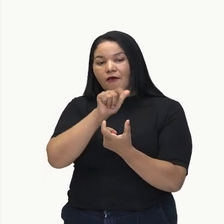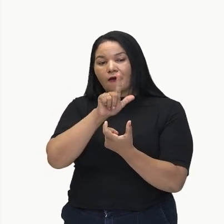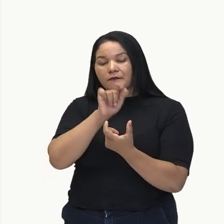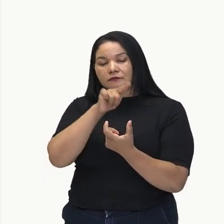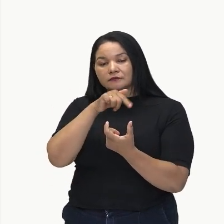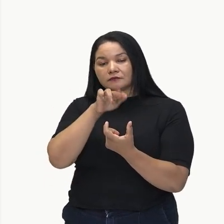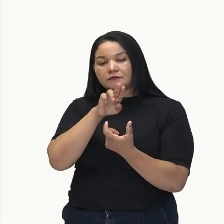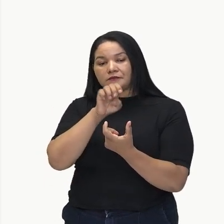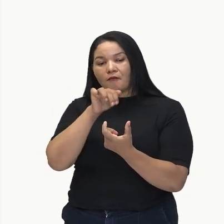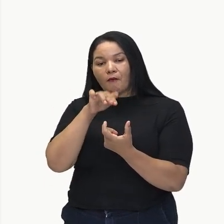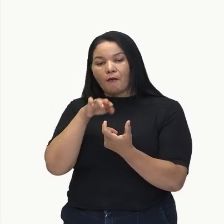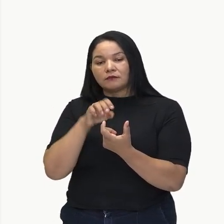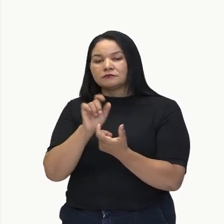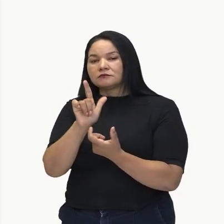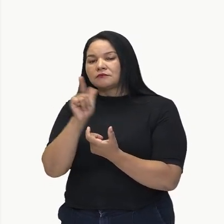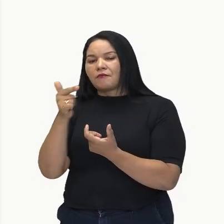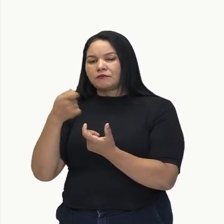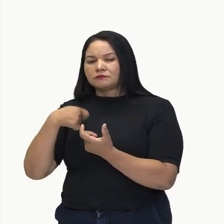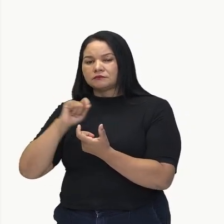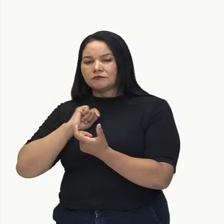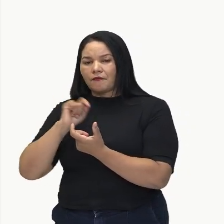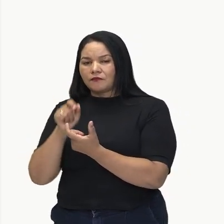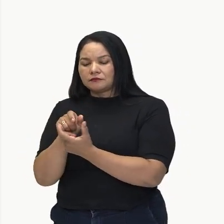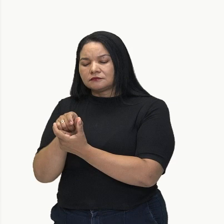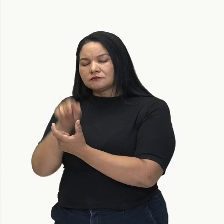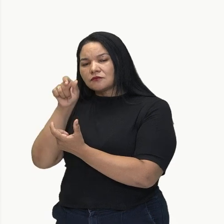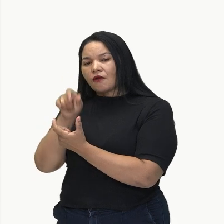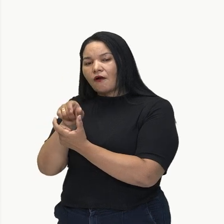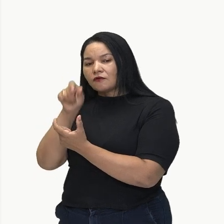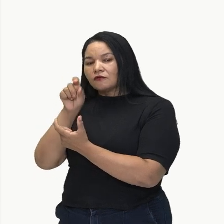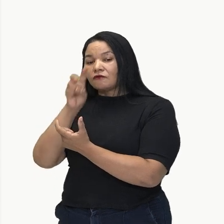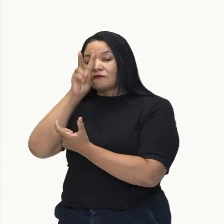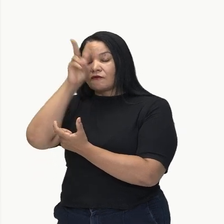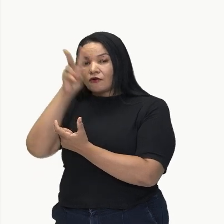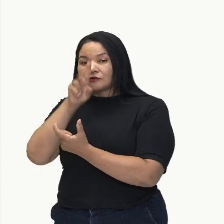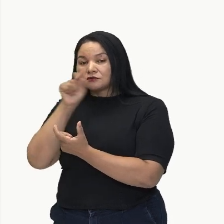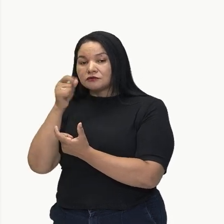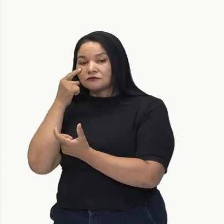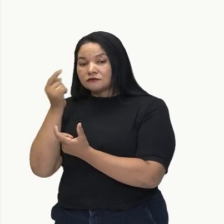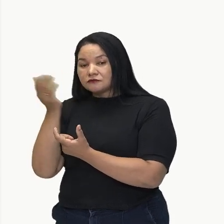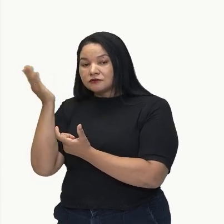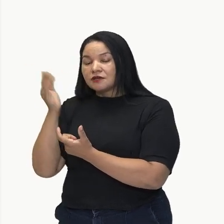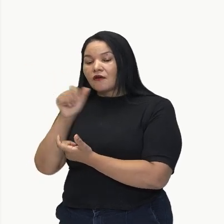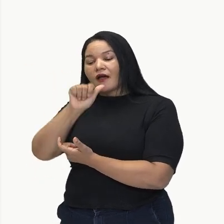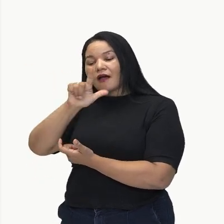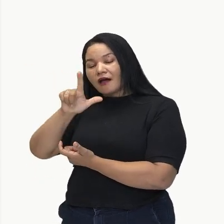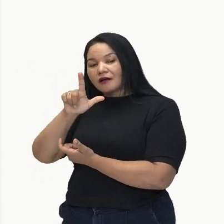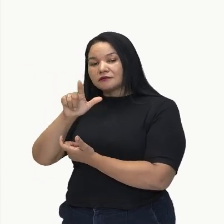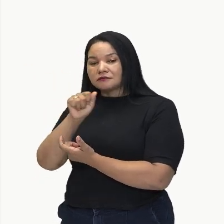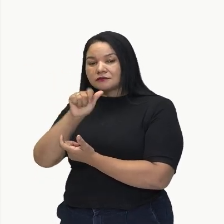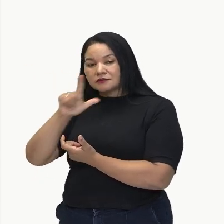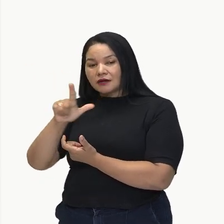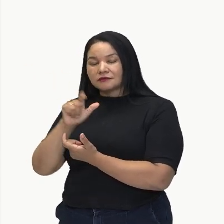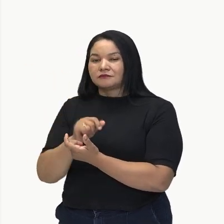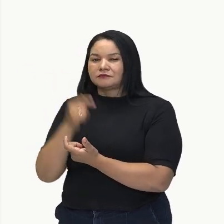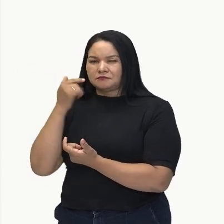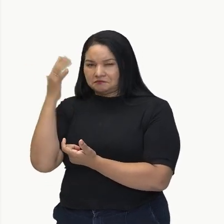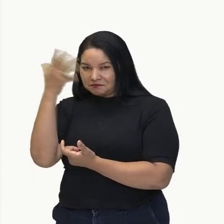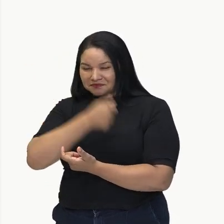tenho alguien, alguien. Olha essa diferença, que legal, né? Soa tão bonito,